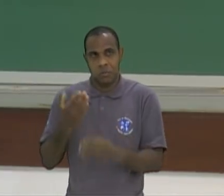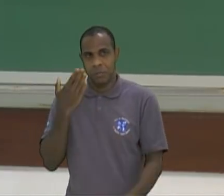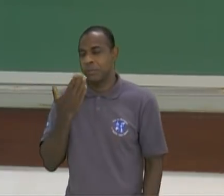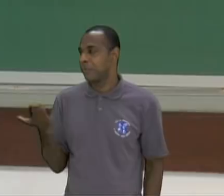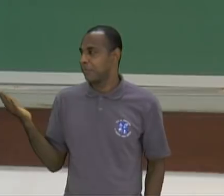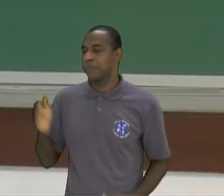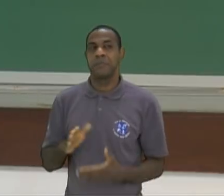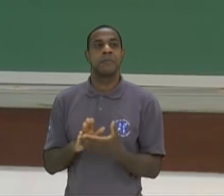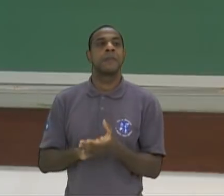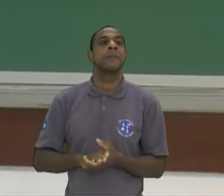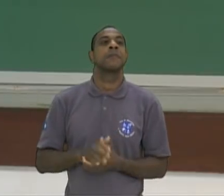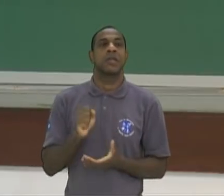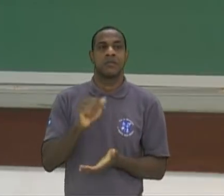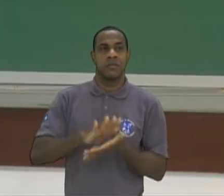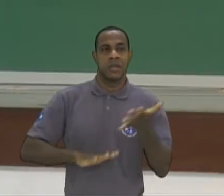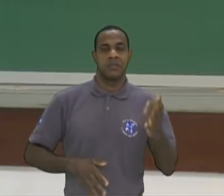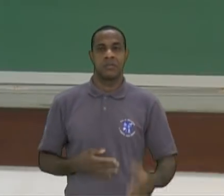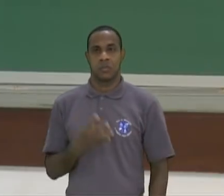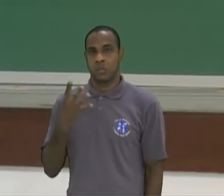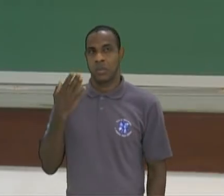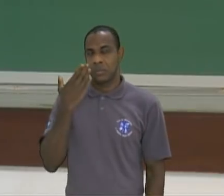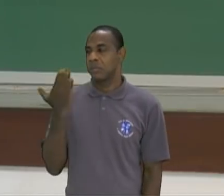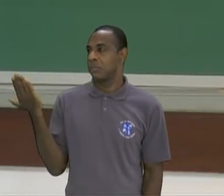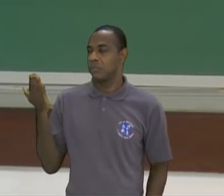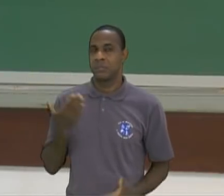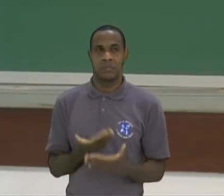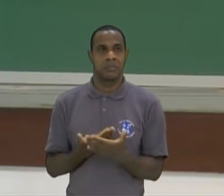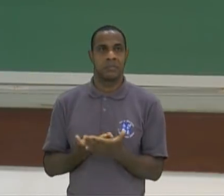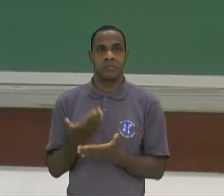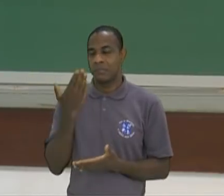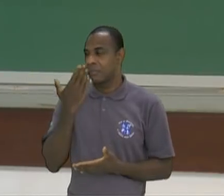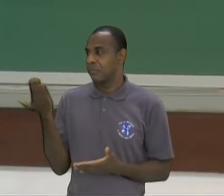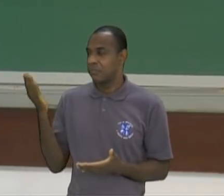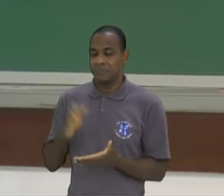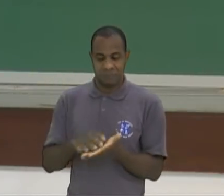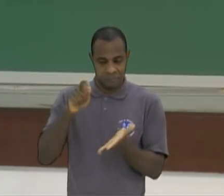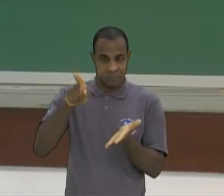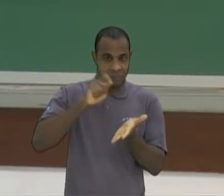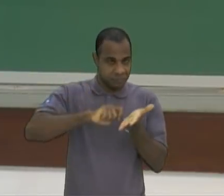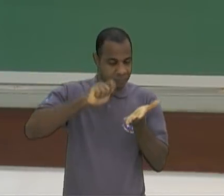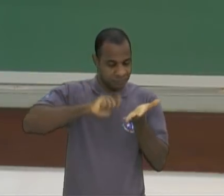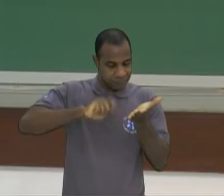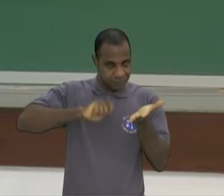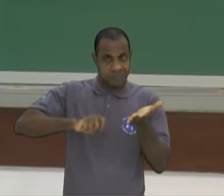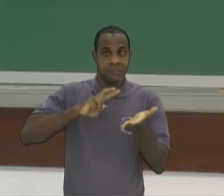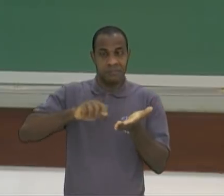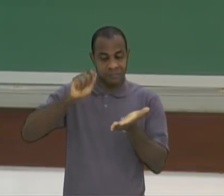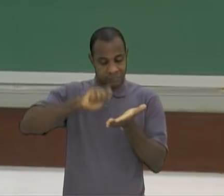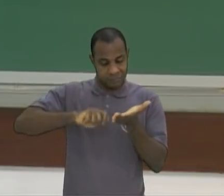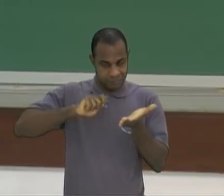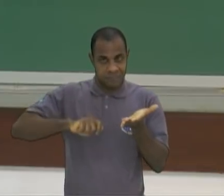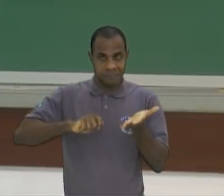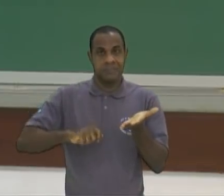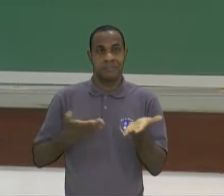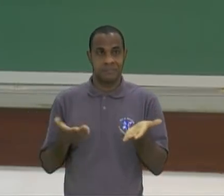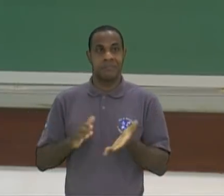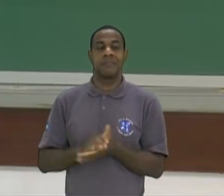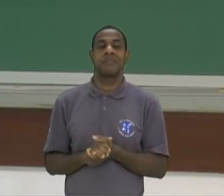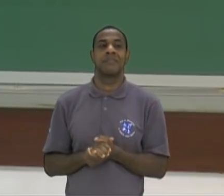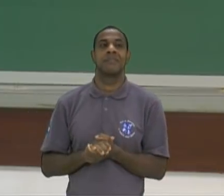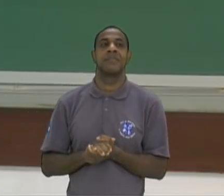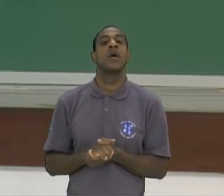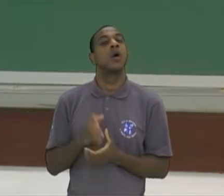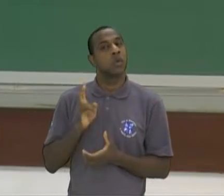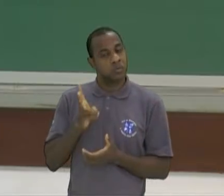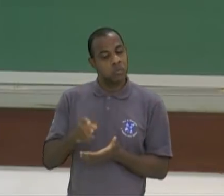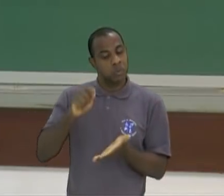Mais um exercício, o quarto exercício da aula de hoje, dessa vez exercício descritivo, você que está no seu caderno fazendo as suas anotações aí,